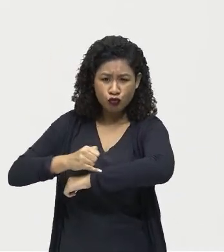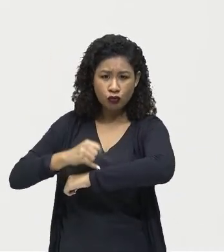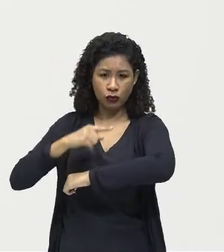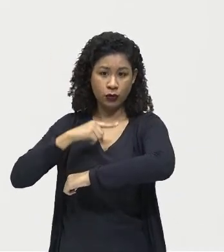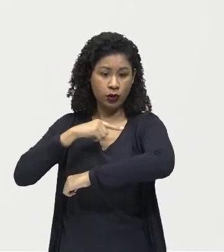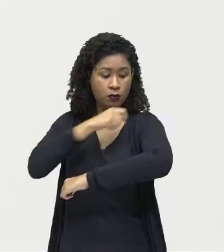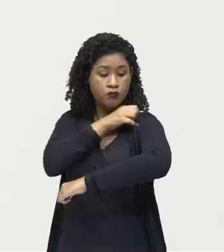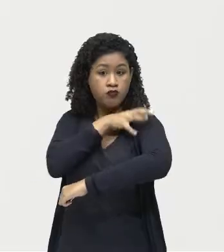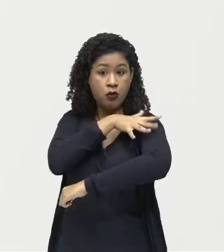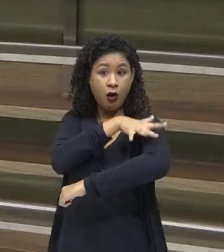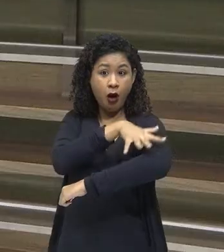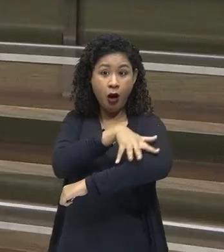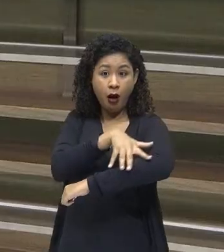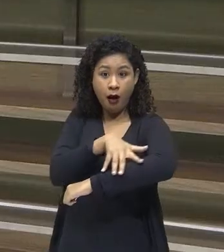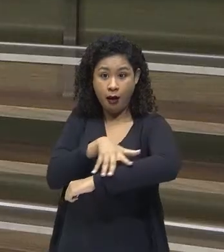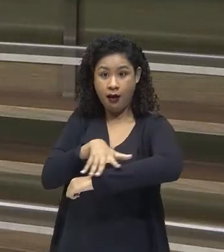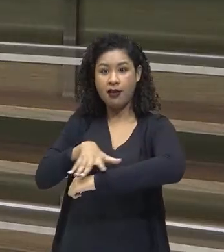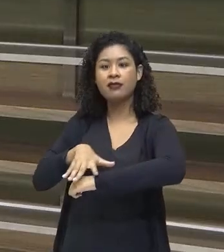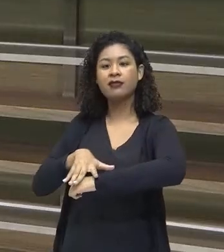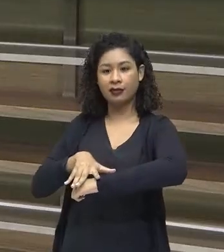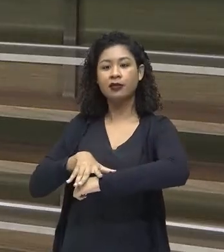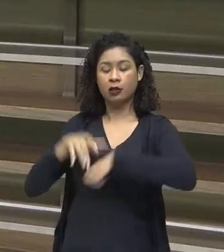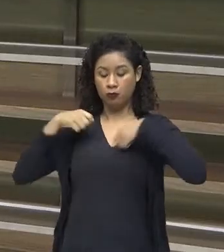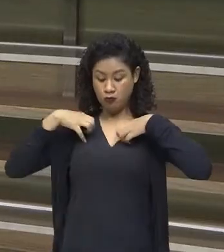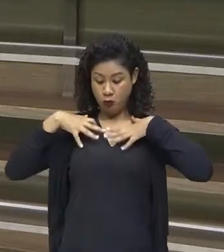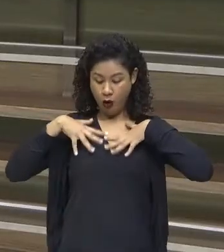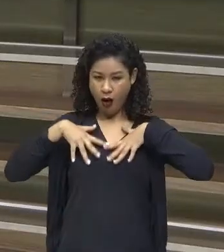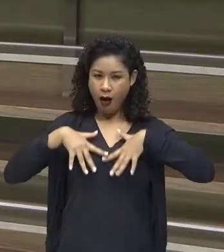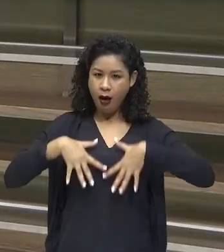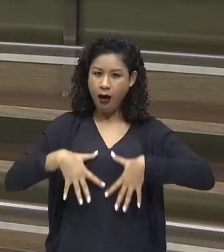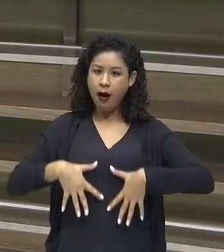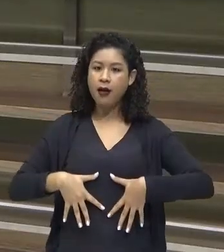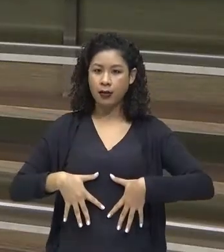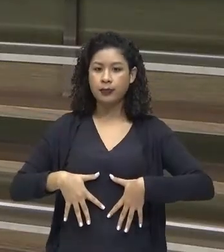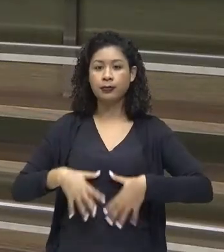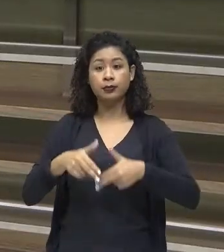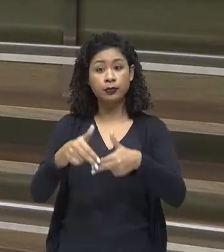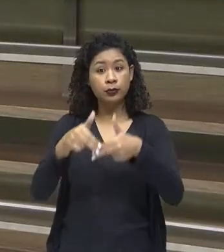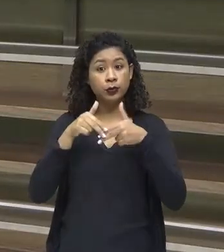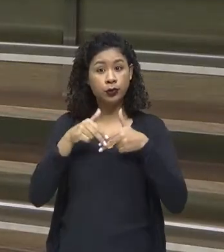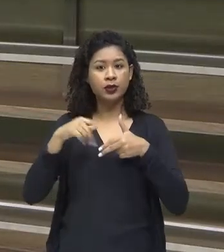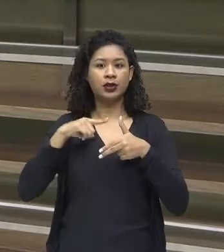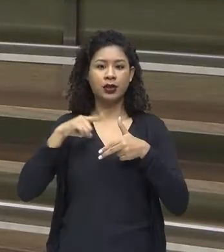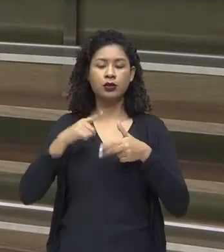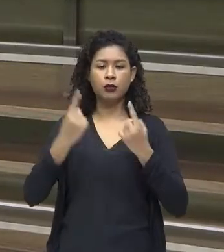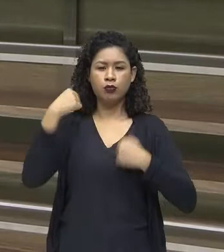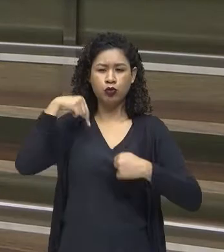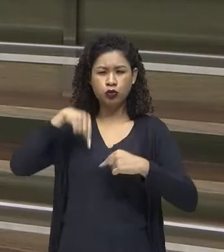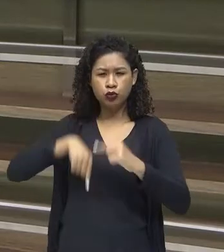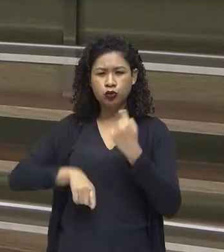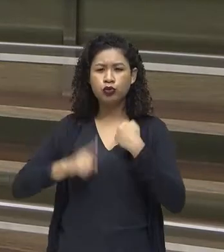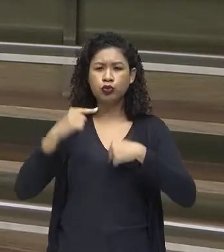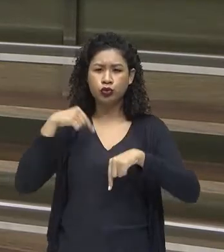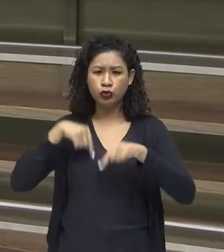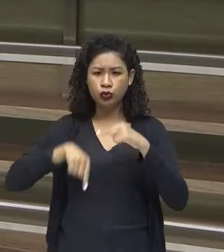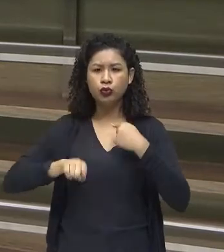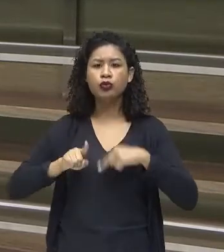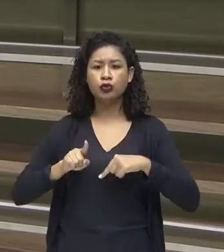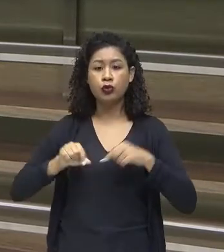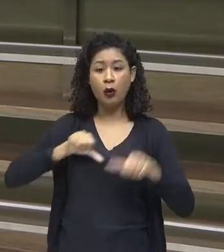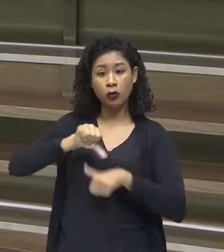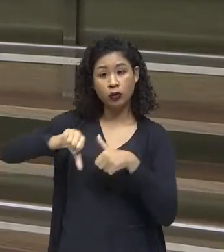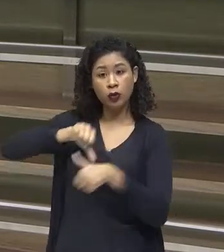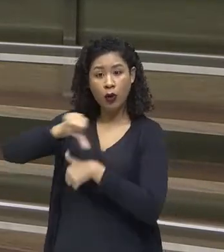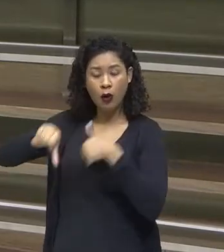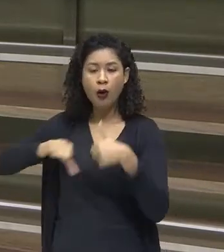ter o capilar, porque geralmente é nesse vaso sanguíneo que ocorrem trocas gasosas, né, os